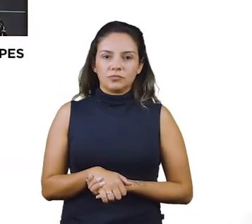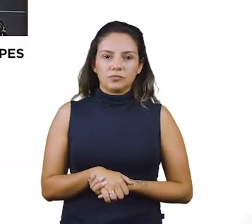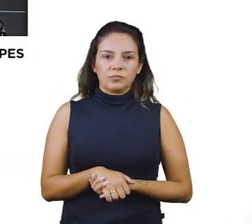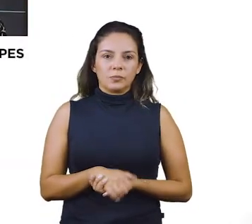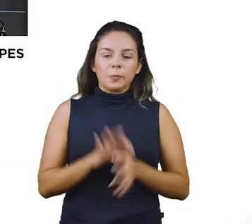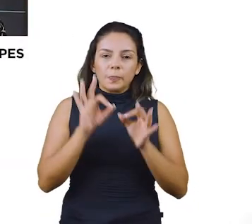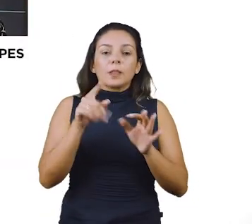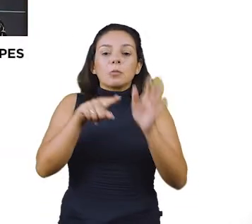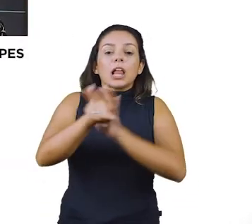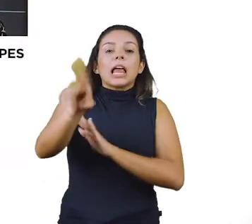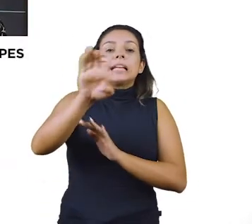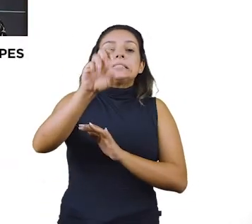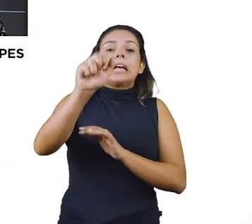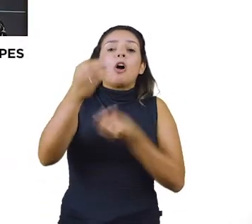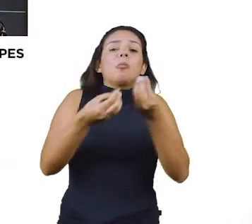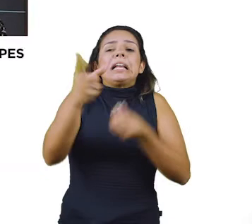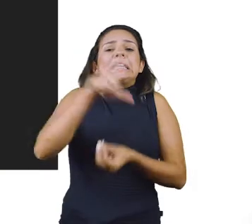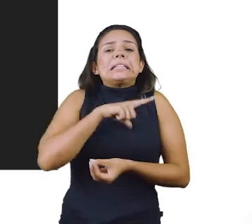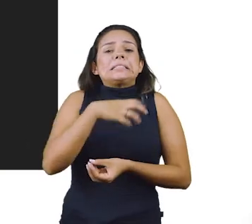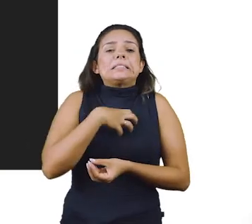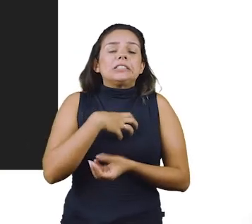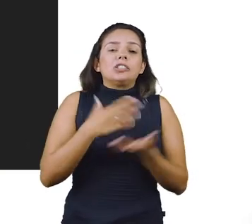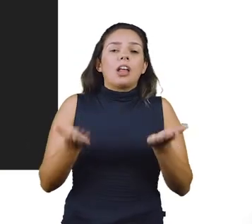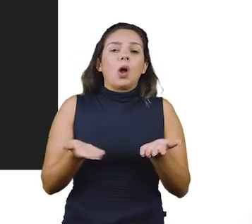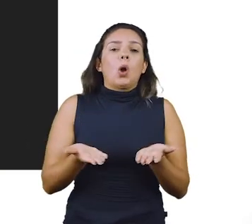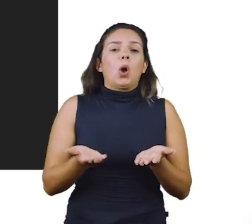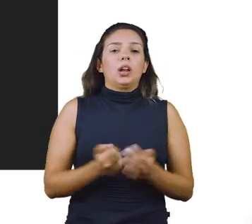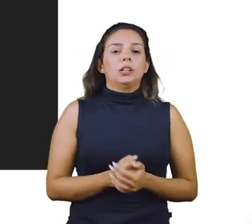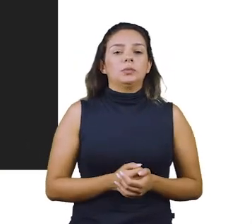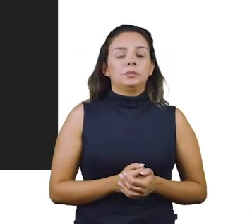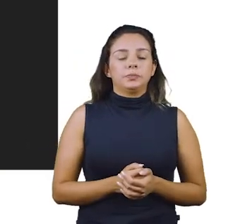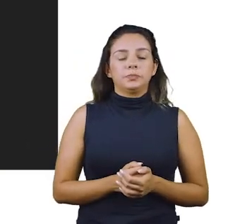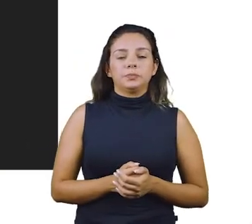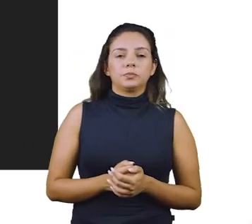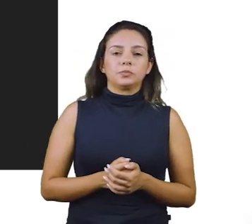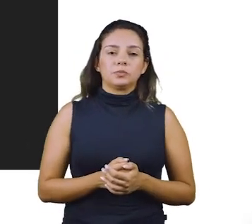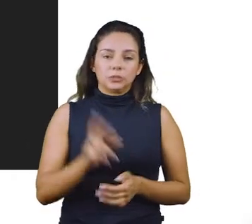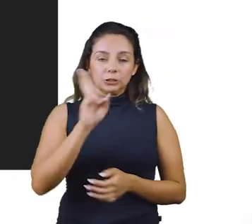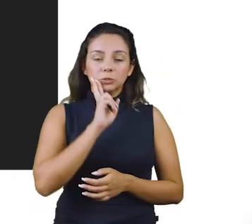Correto. E com você, César, como é que você tem se sentindo nessa pandemia?